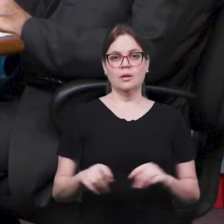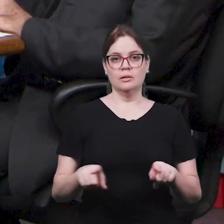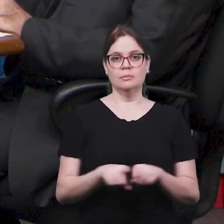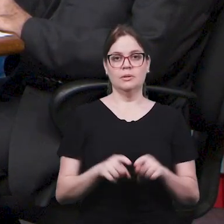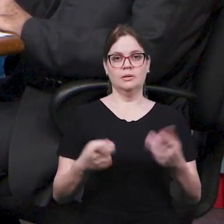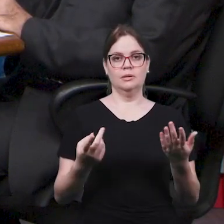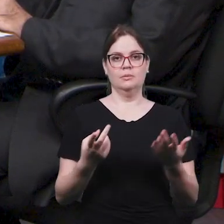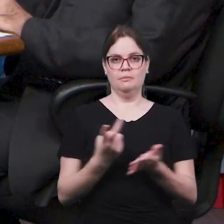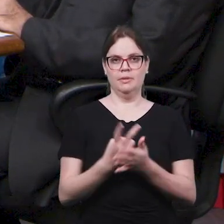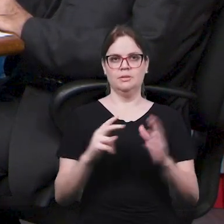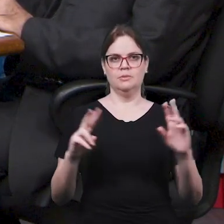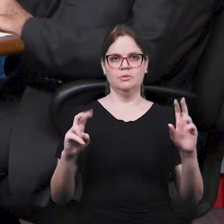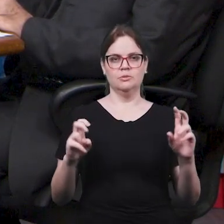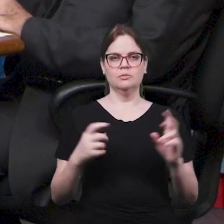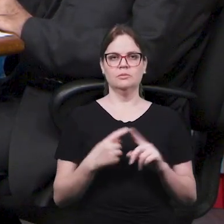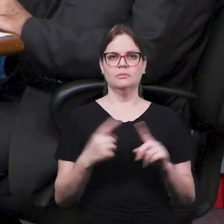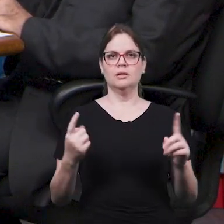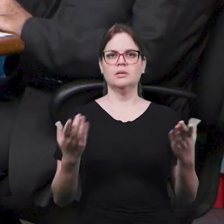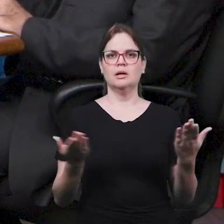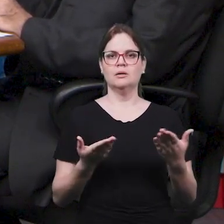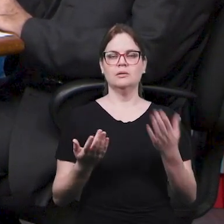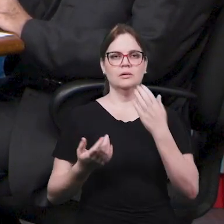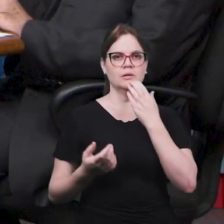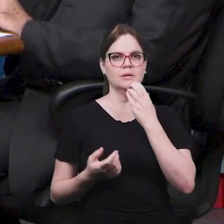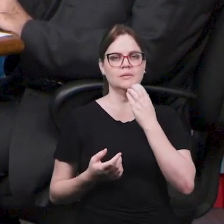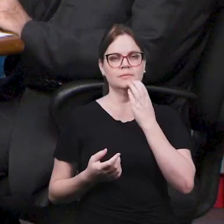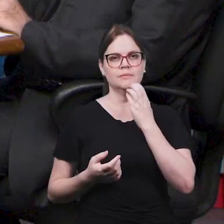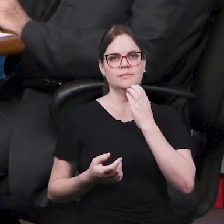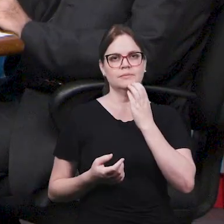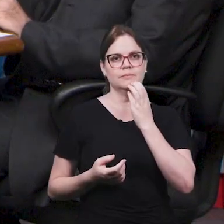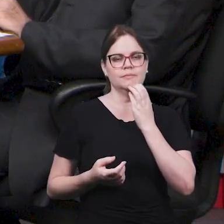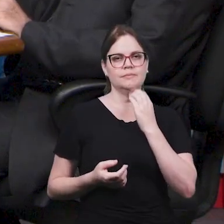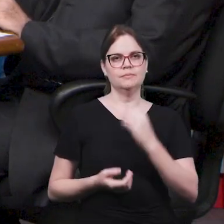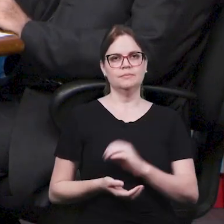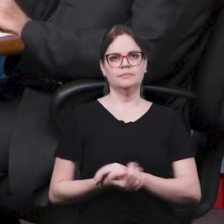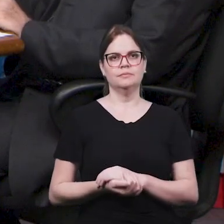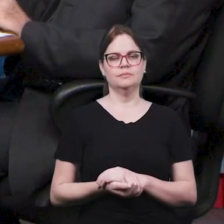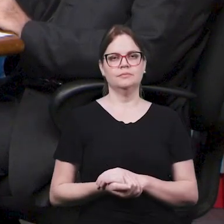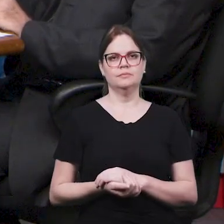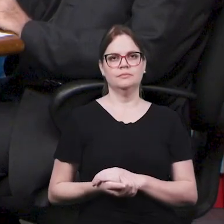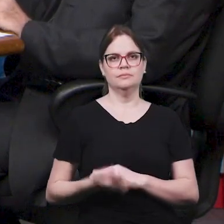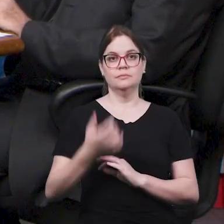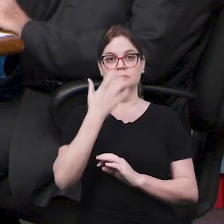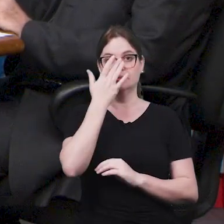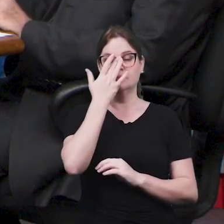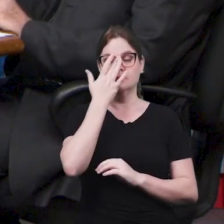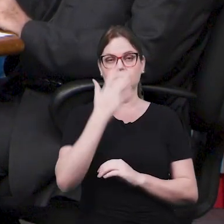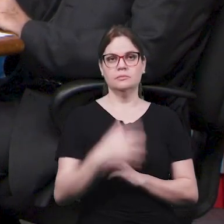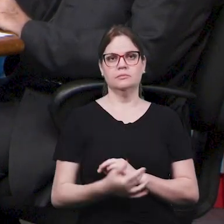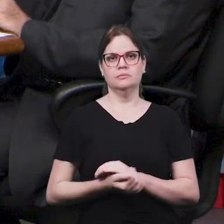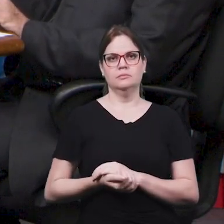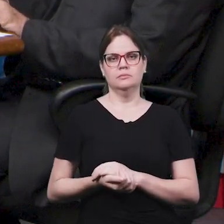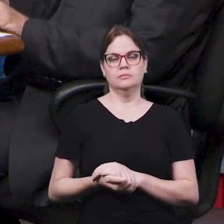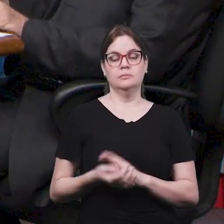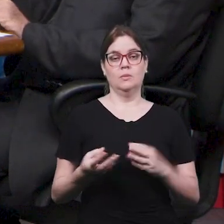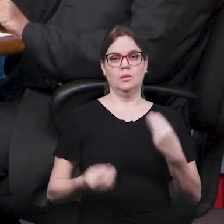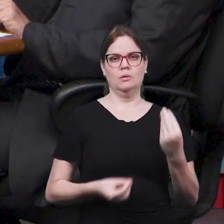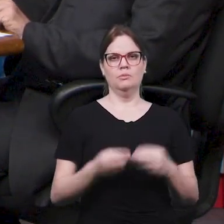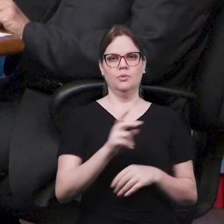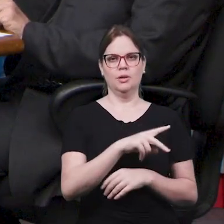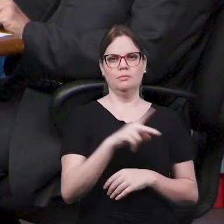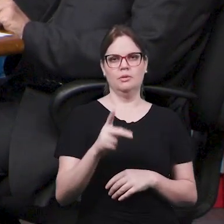relação ao trato que se dá por uma professora a crianças, intermediários